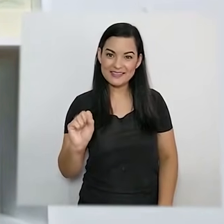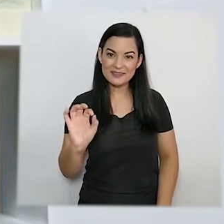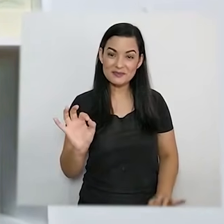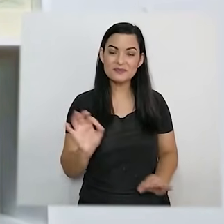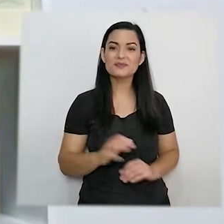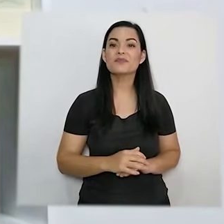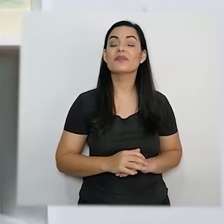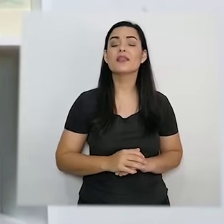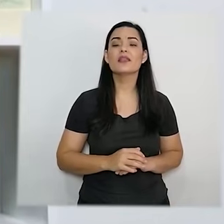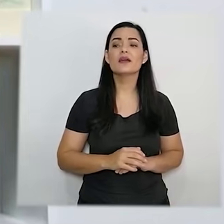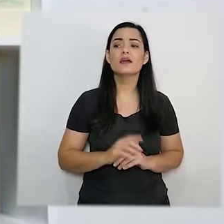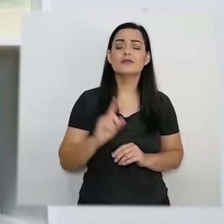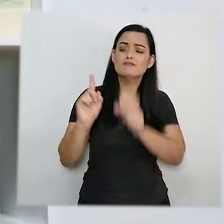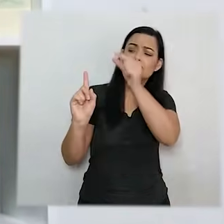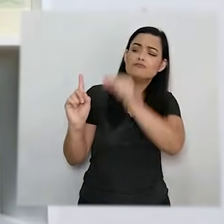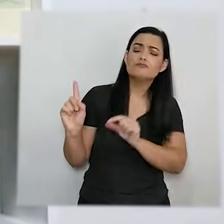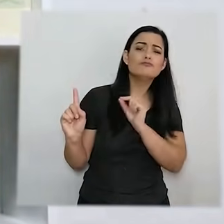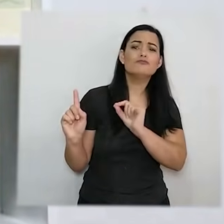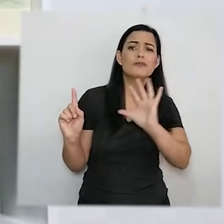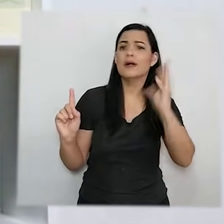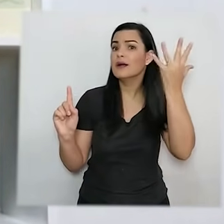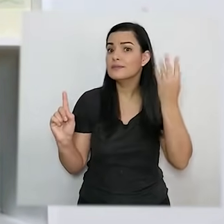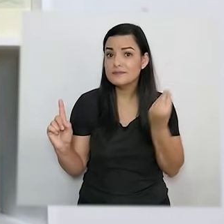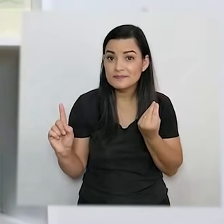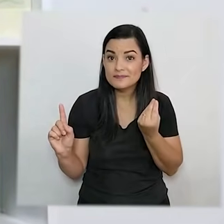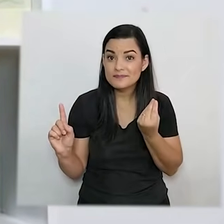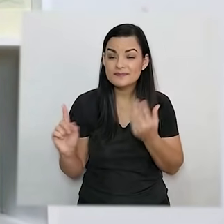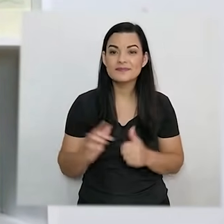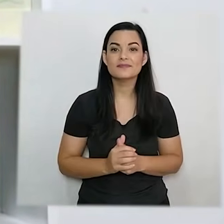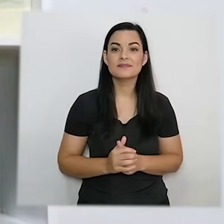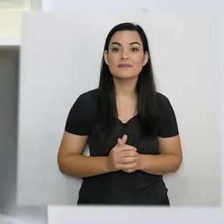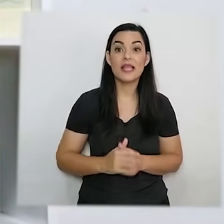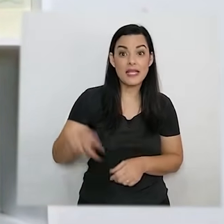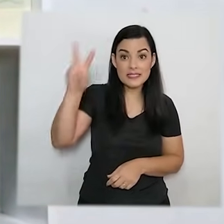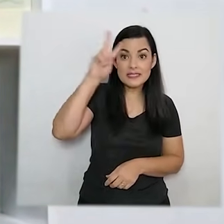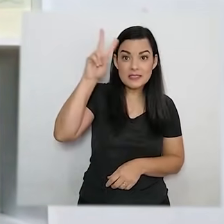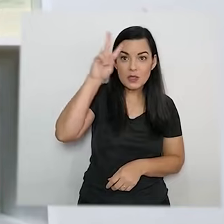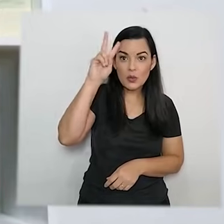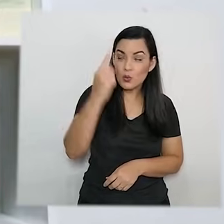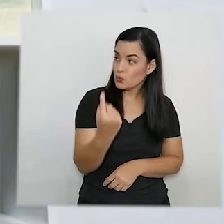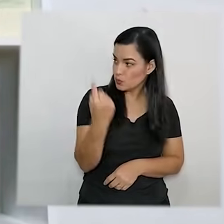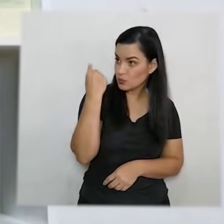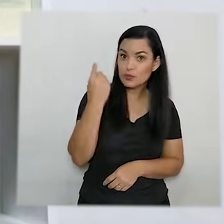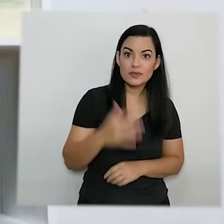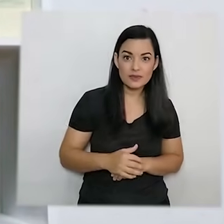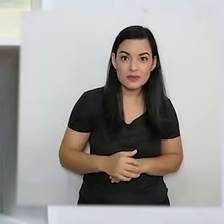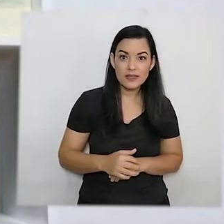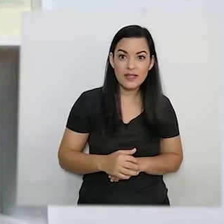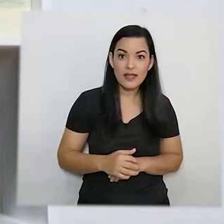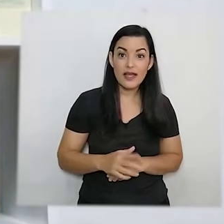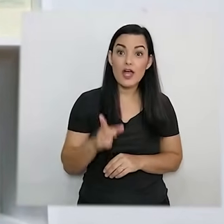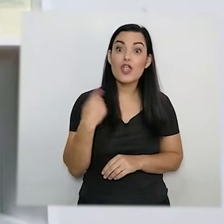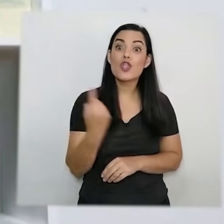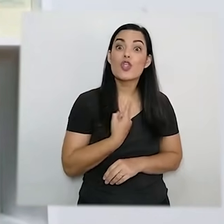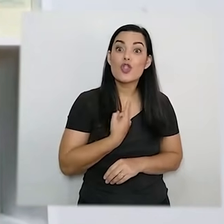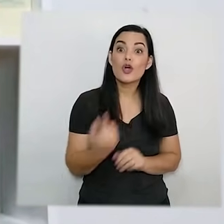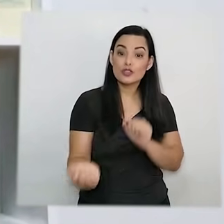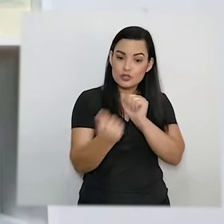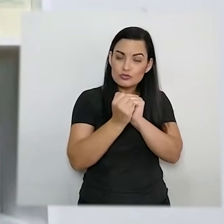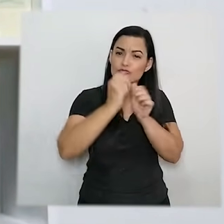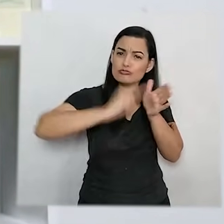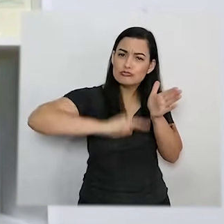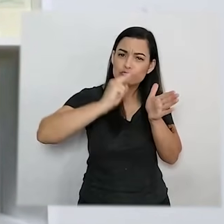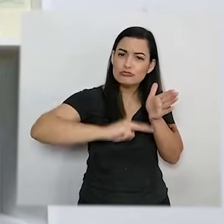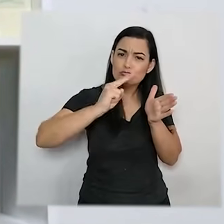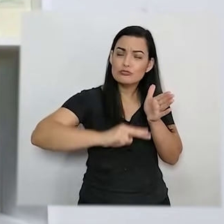que será que acontece com a nossa personagem? Na segunda-feira, nós vimos que